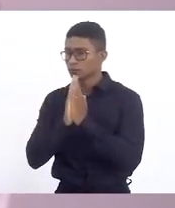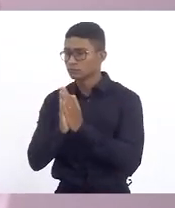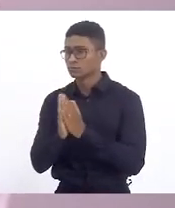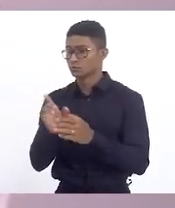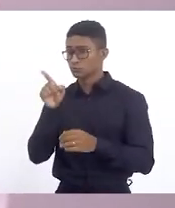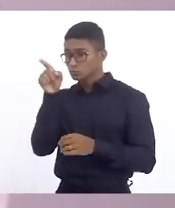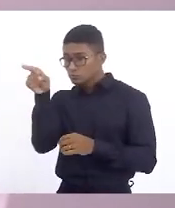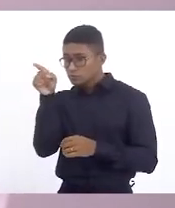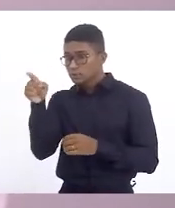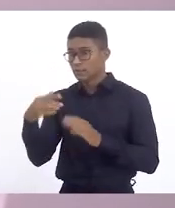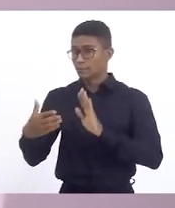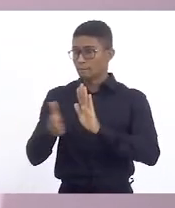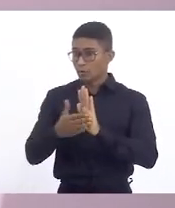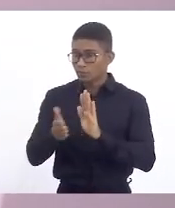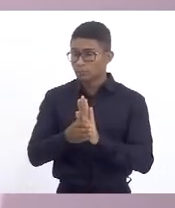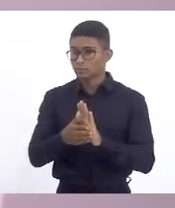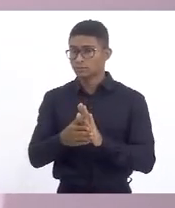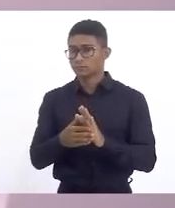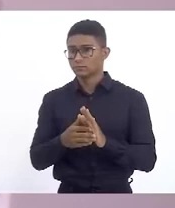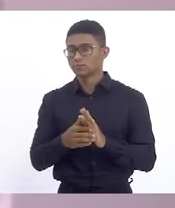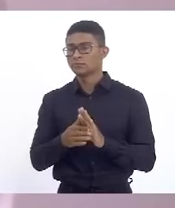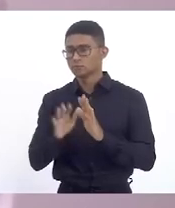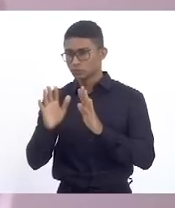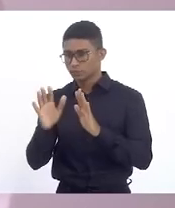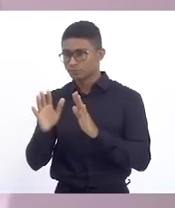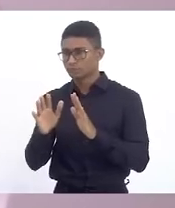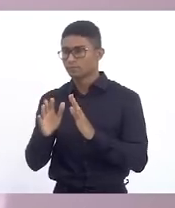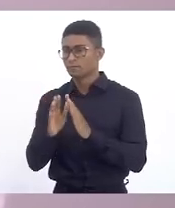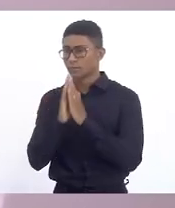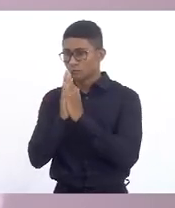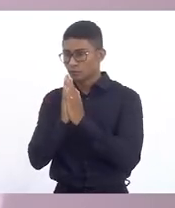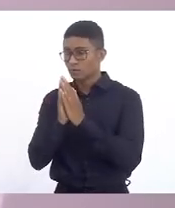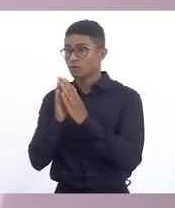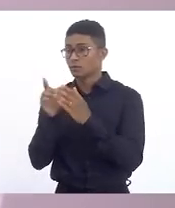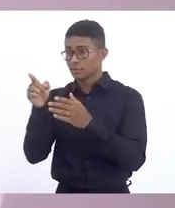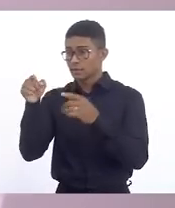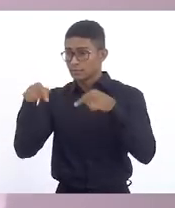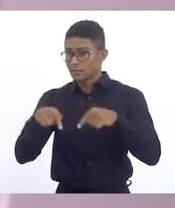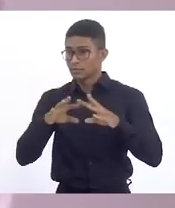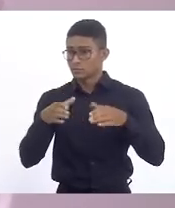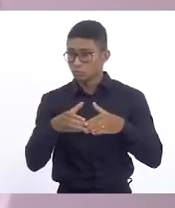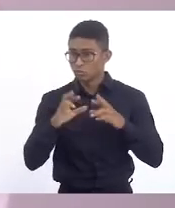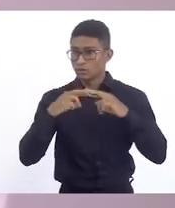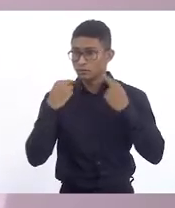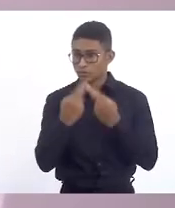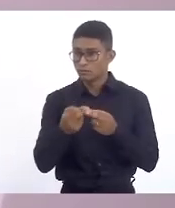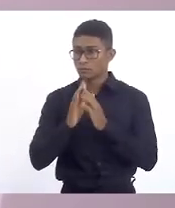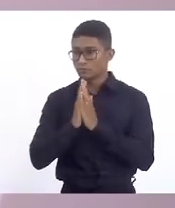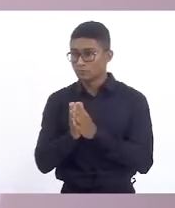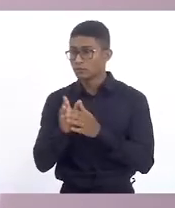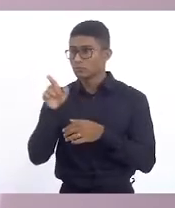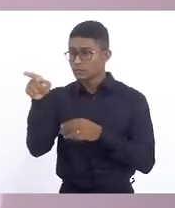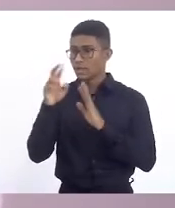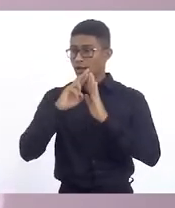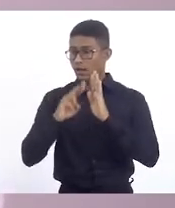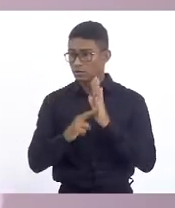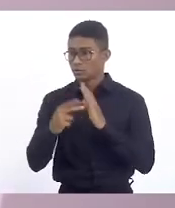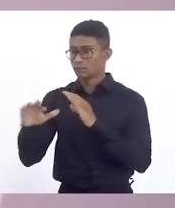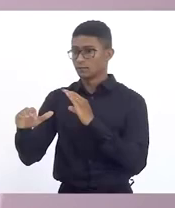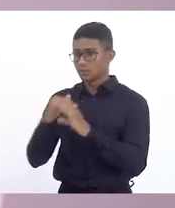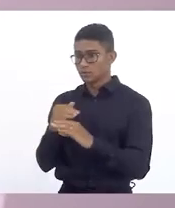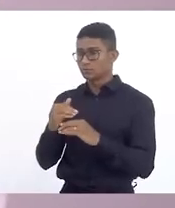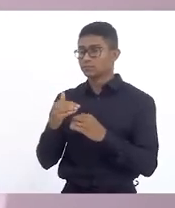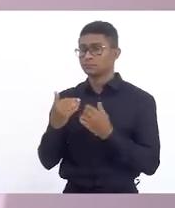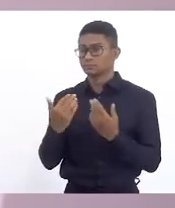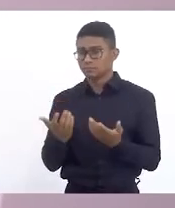essa... Escuta só, professor, encaminhasse a esta comissão o relatório que Vossa Excelência pode